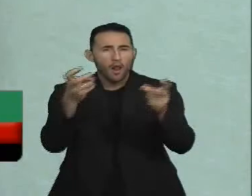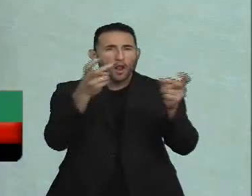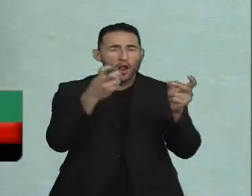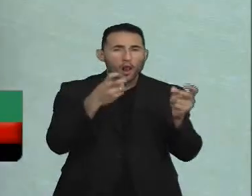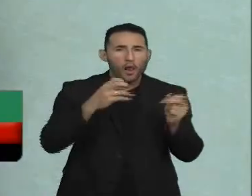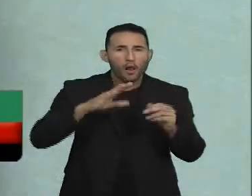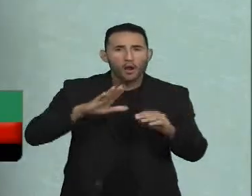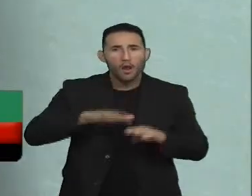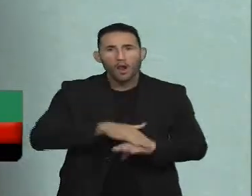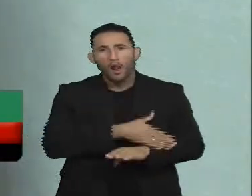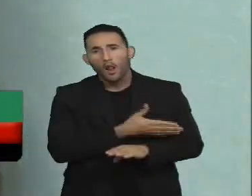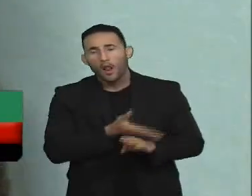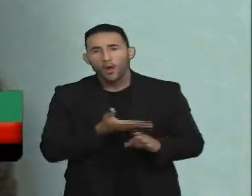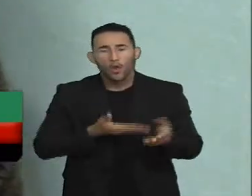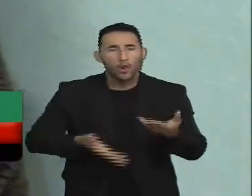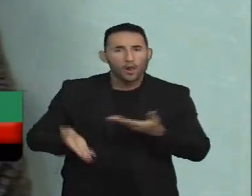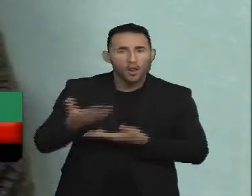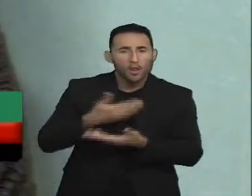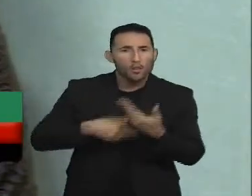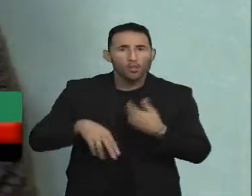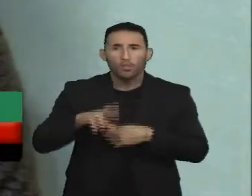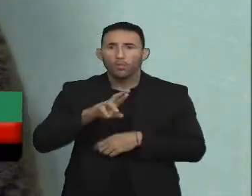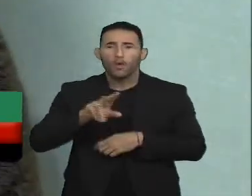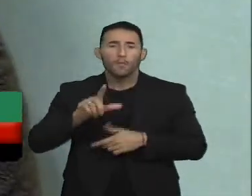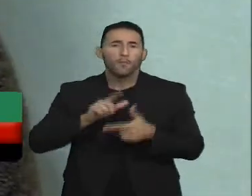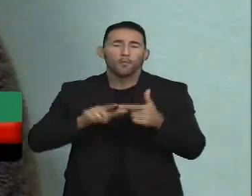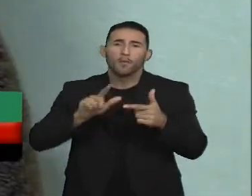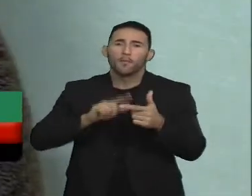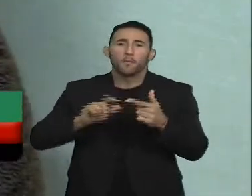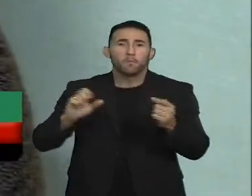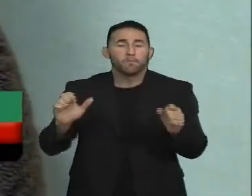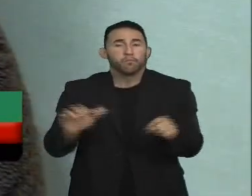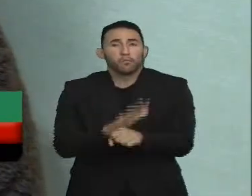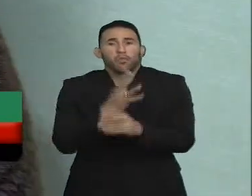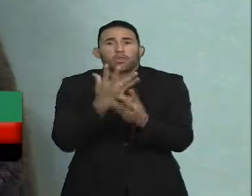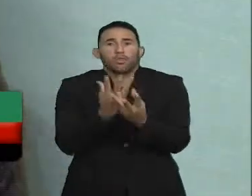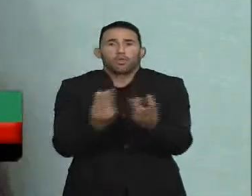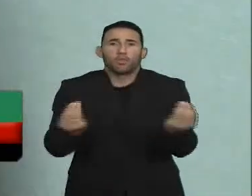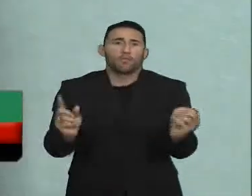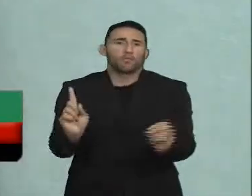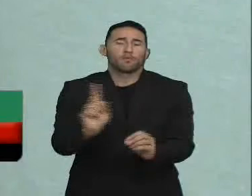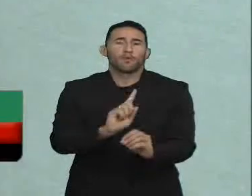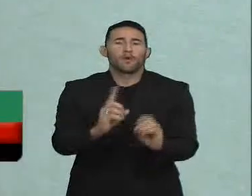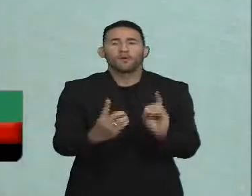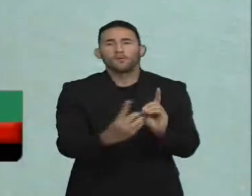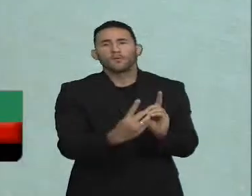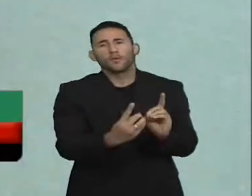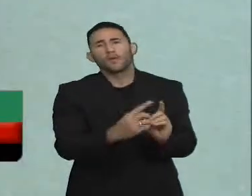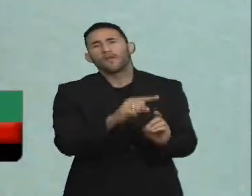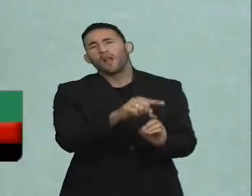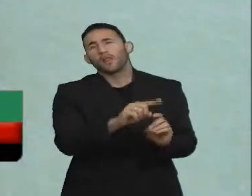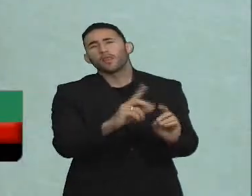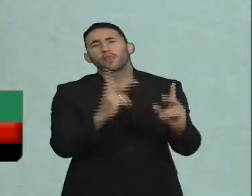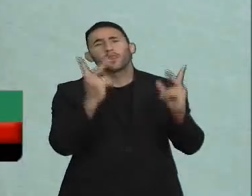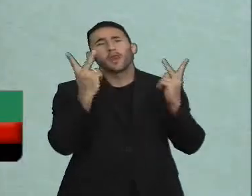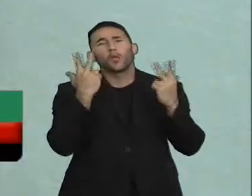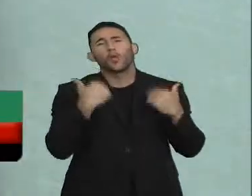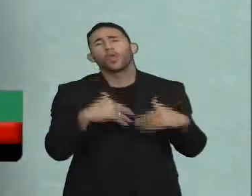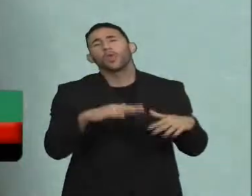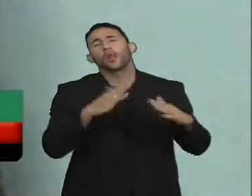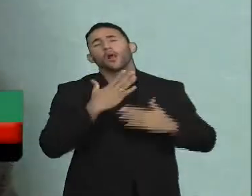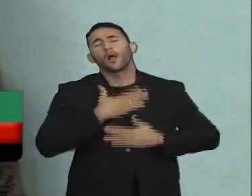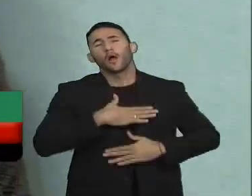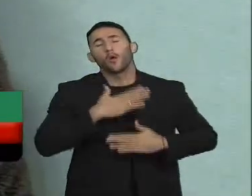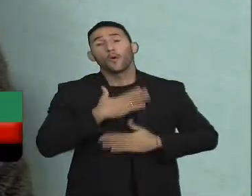e não é um problema da superlotação, porque a recepção não estava cheia. A recepção estava super tranquila. A quantidade